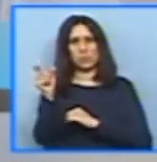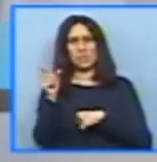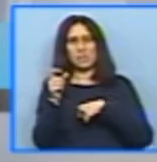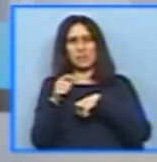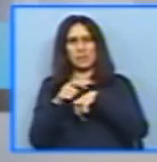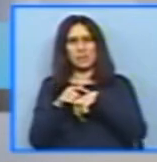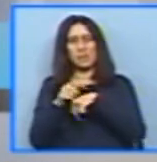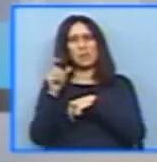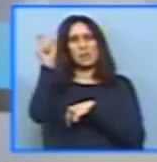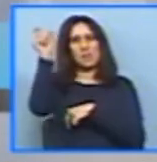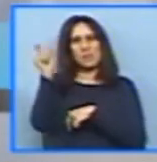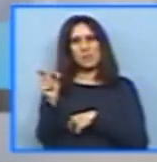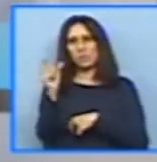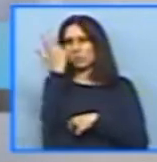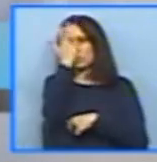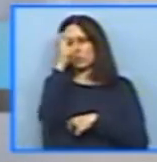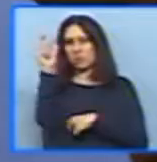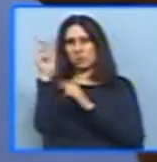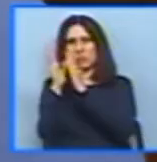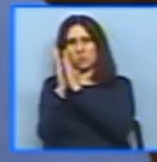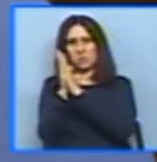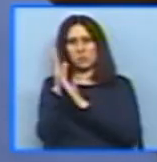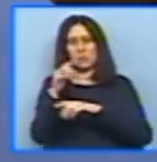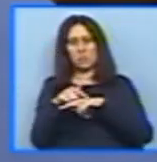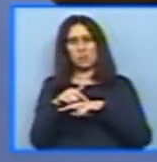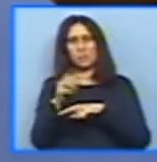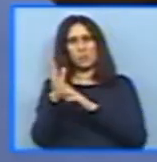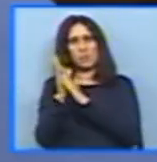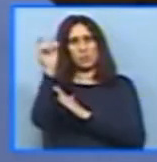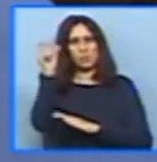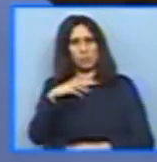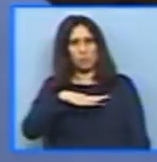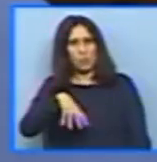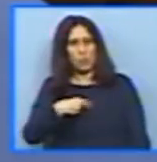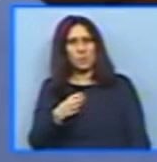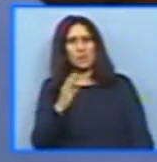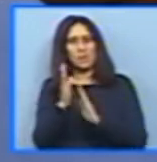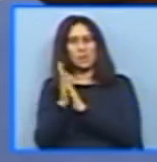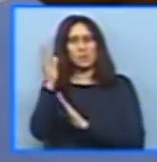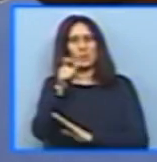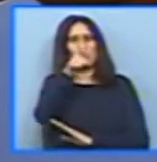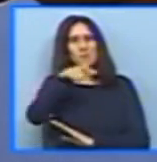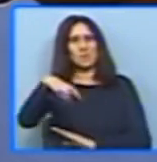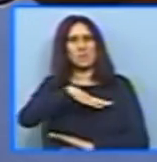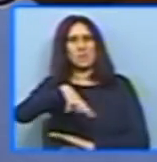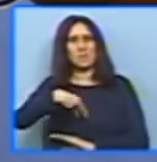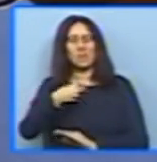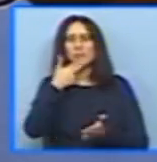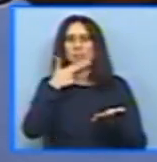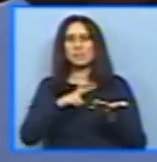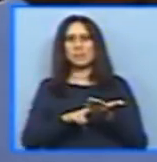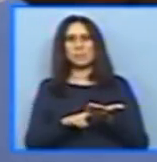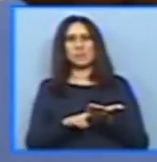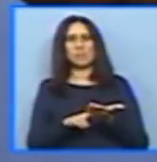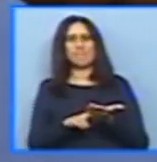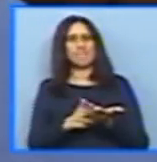Deus-tempo, ou eternidade, tempo, Deus-mundo, Deus-humanidade, é certamente